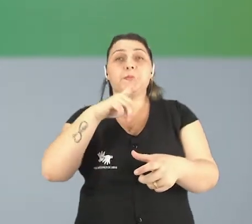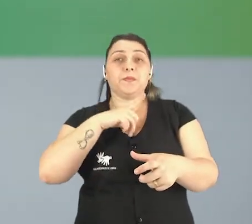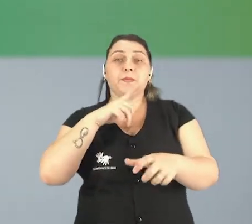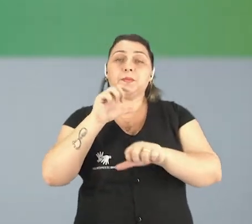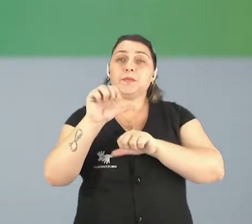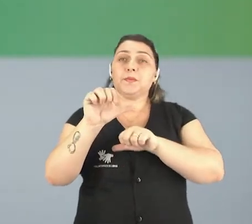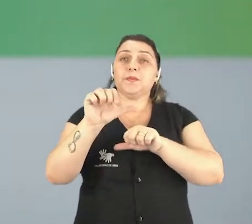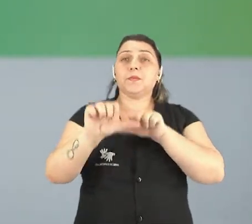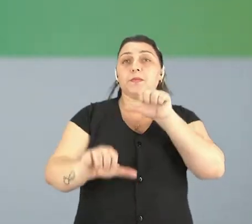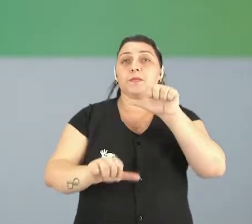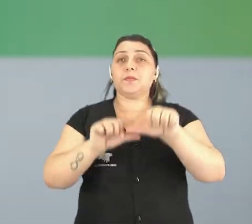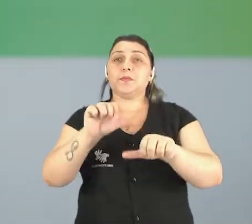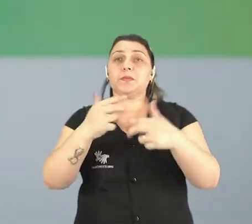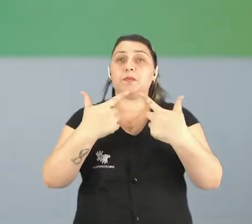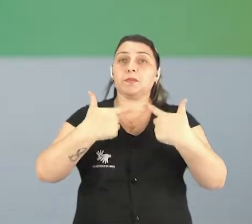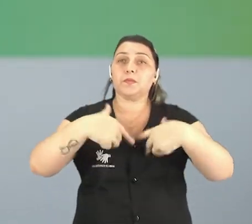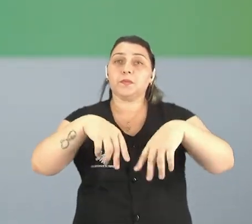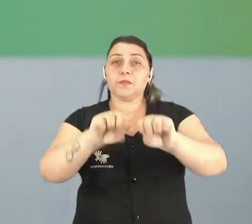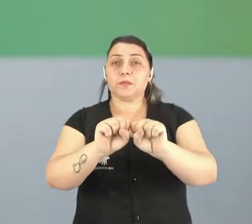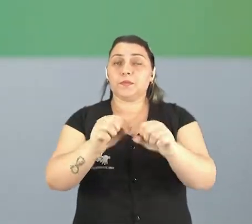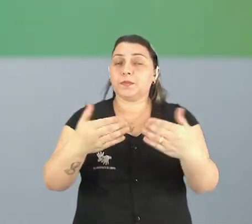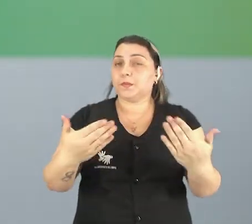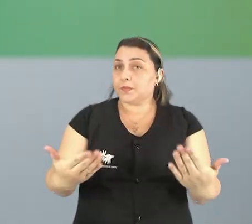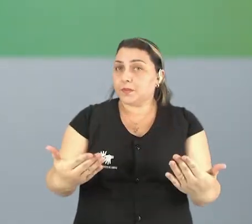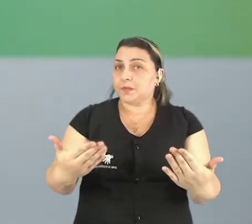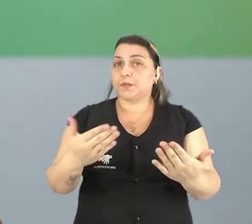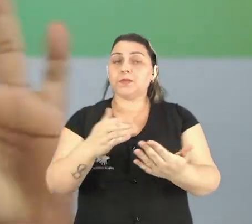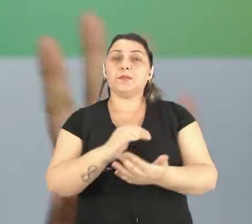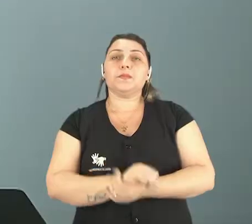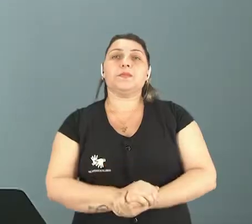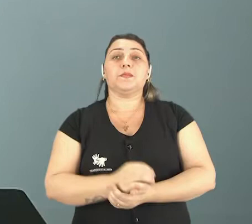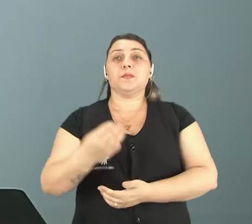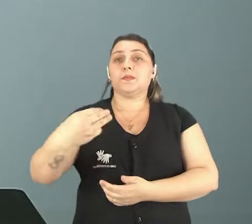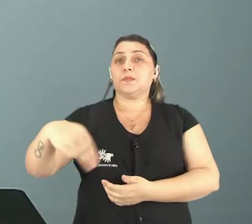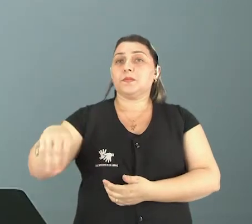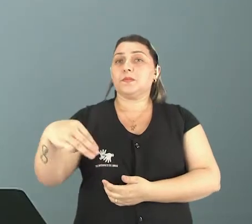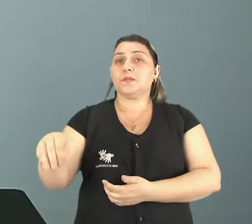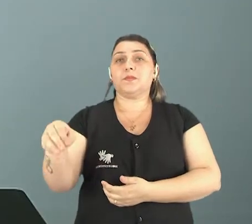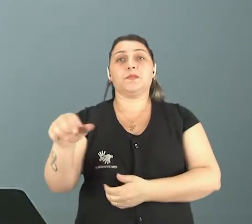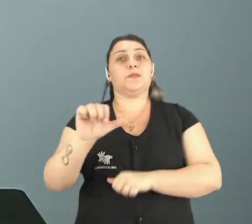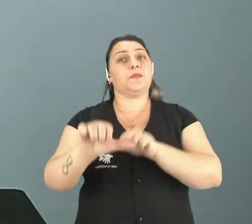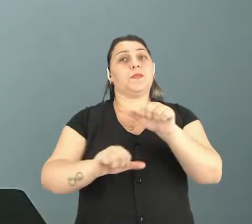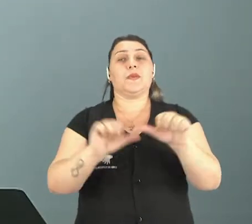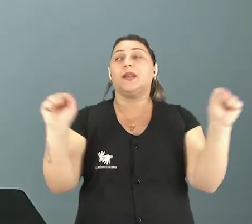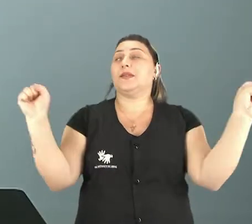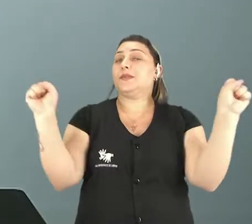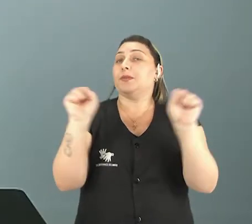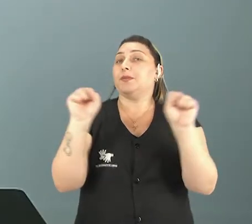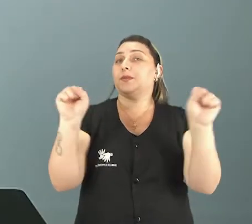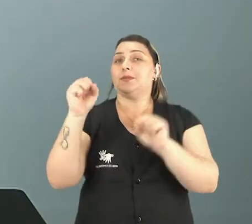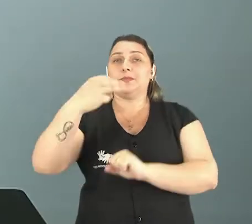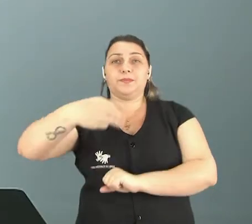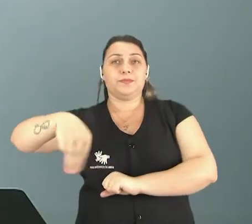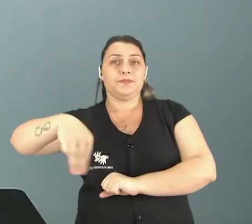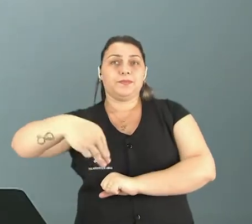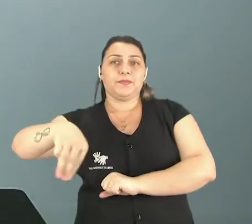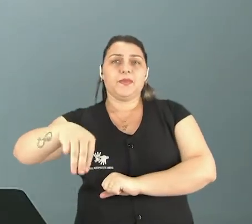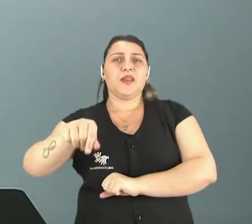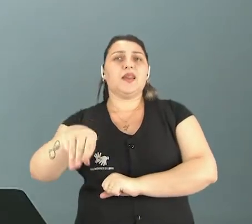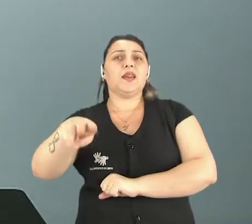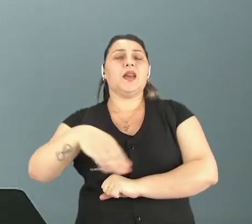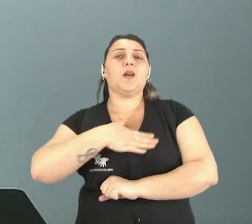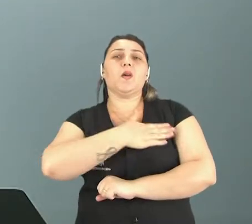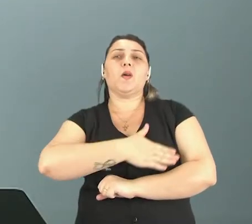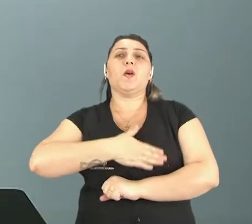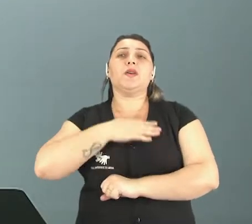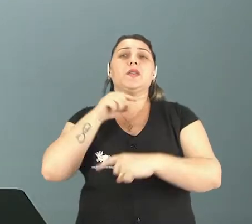as variações linguísticas, não é mesmo? Matemática não, eu adoro matemática. E quem aí